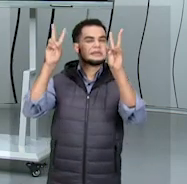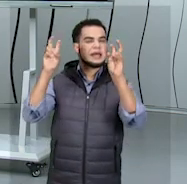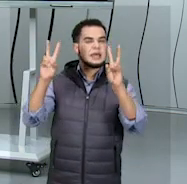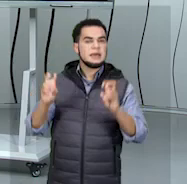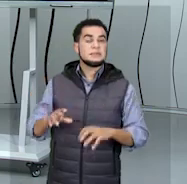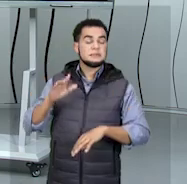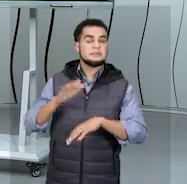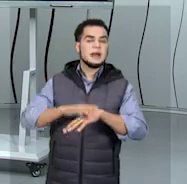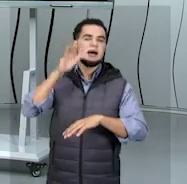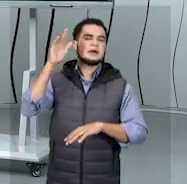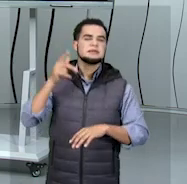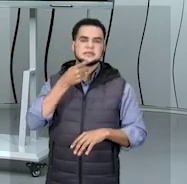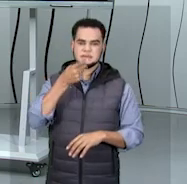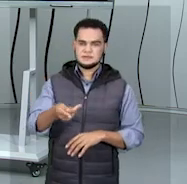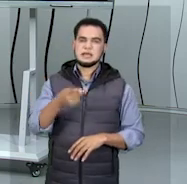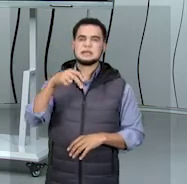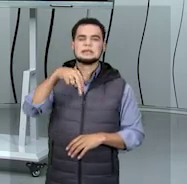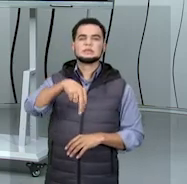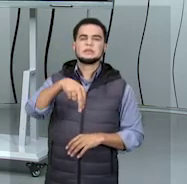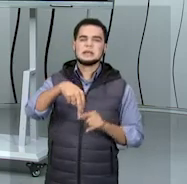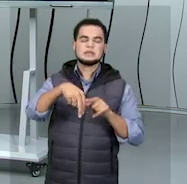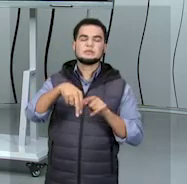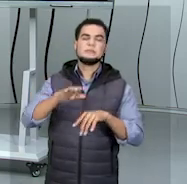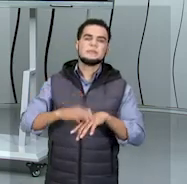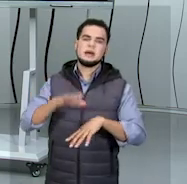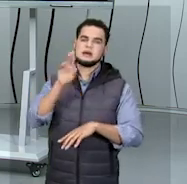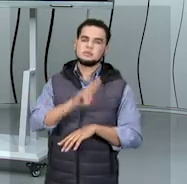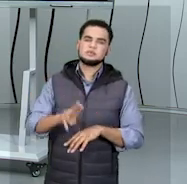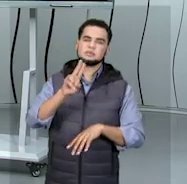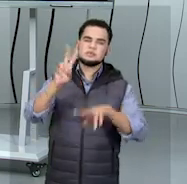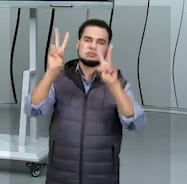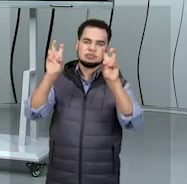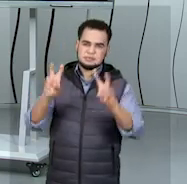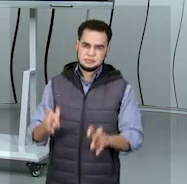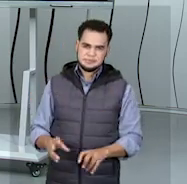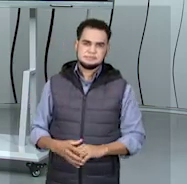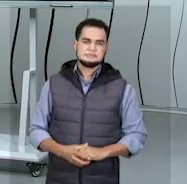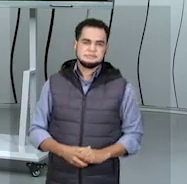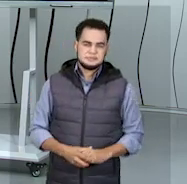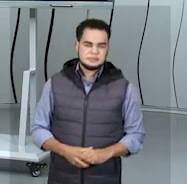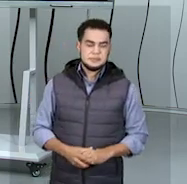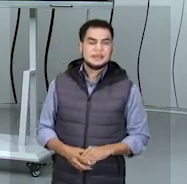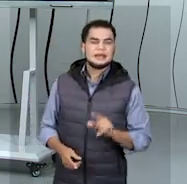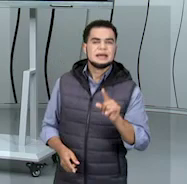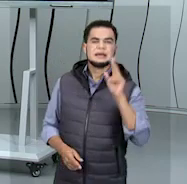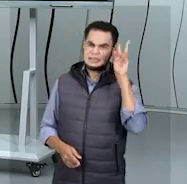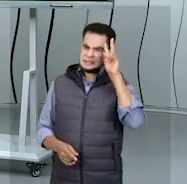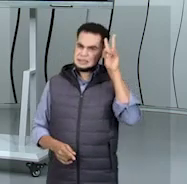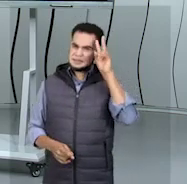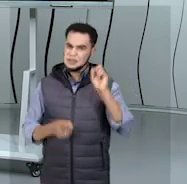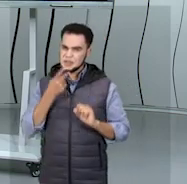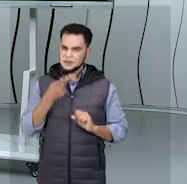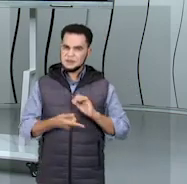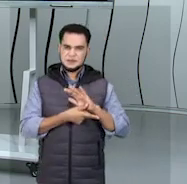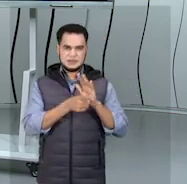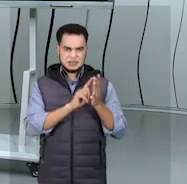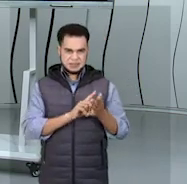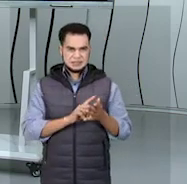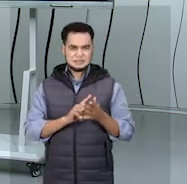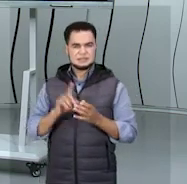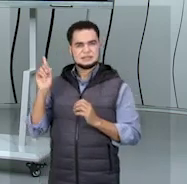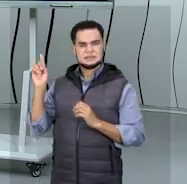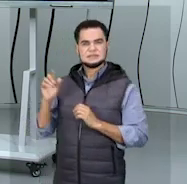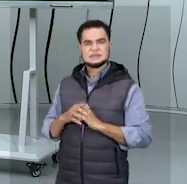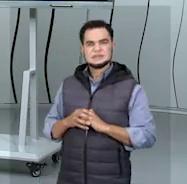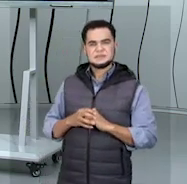no naturalismo. E lembra que eu falei antes que os temas discutidos no naturalismo eram